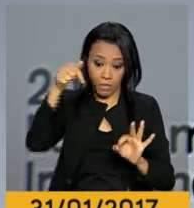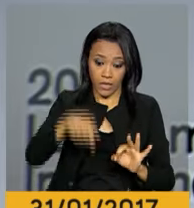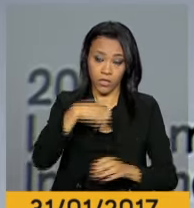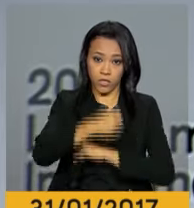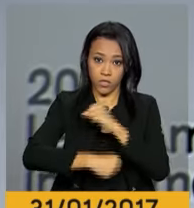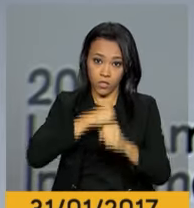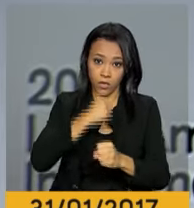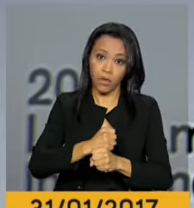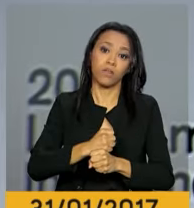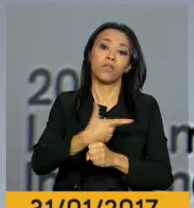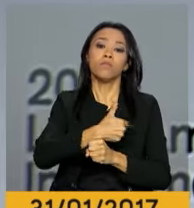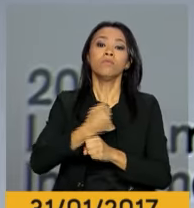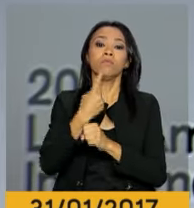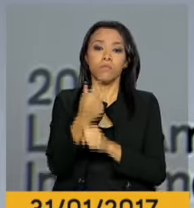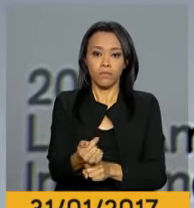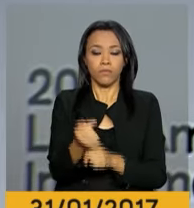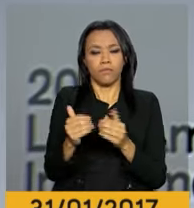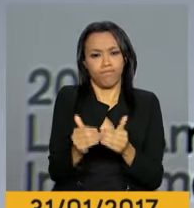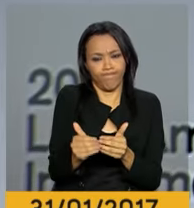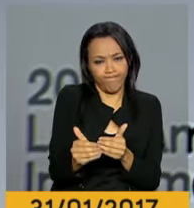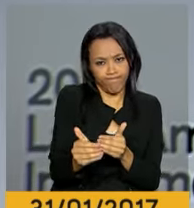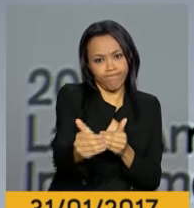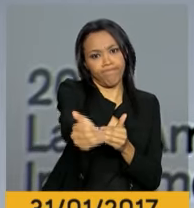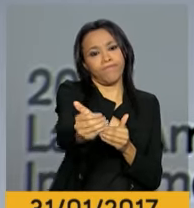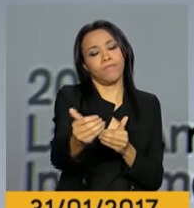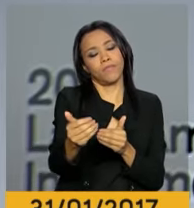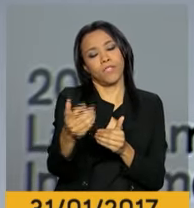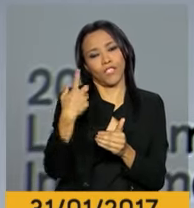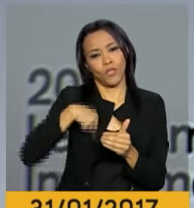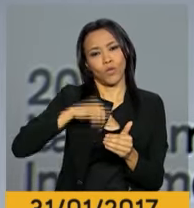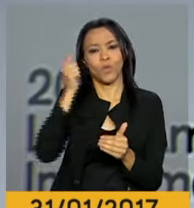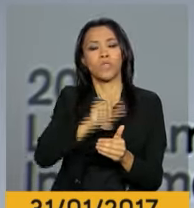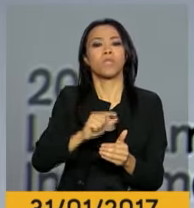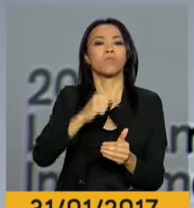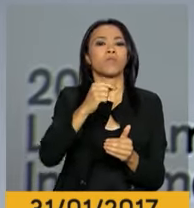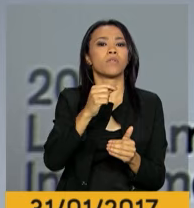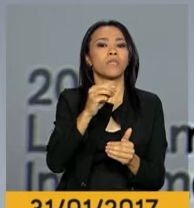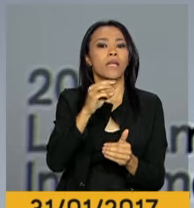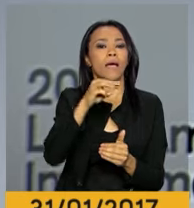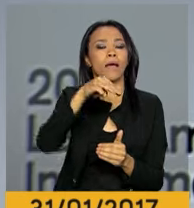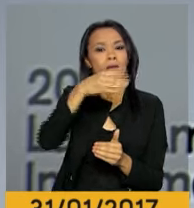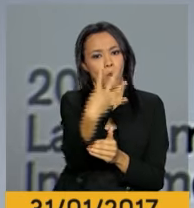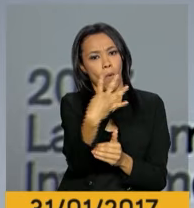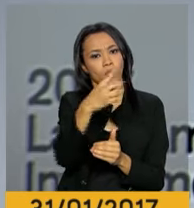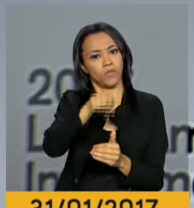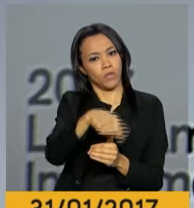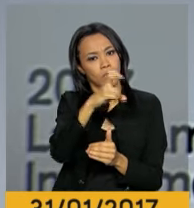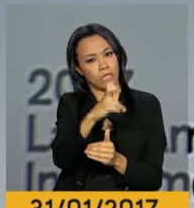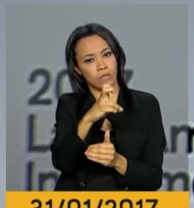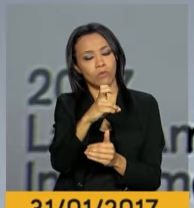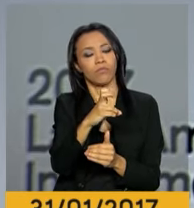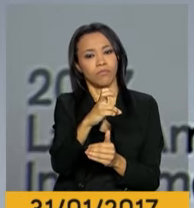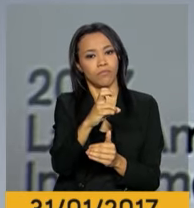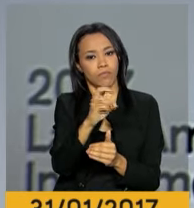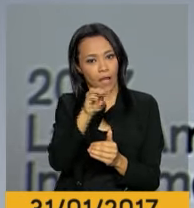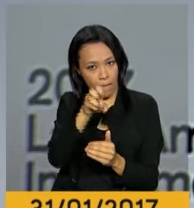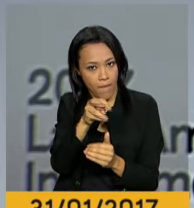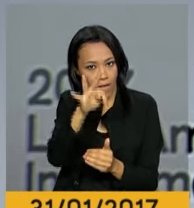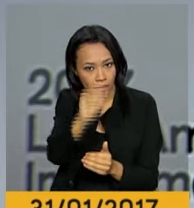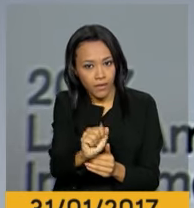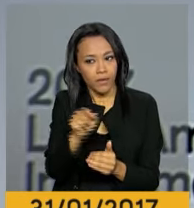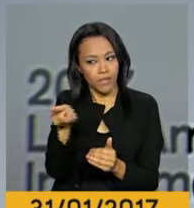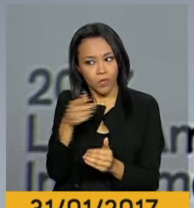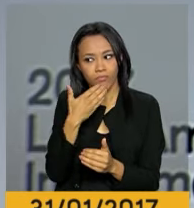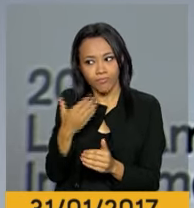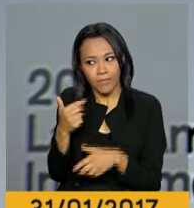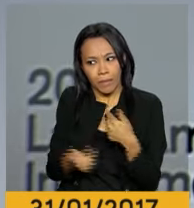ano 2017 é que nós fiquemos na meta de 4,5 ou quem sabe até o Dr Ilan continuando a trabalhar